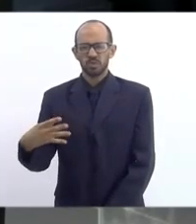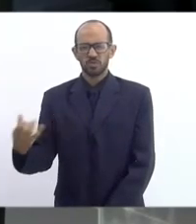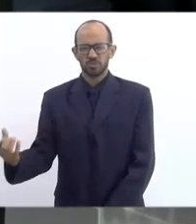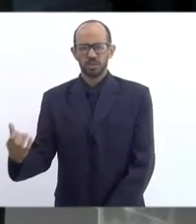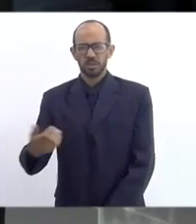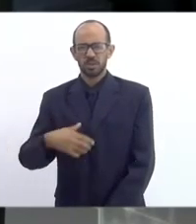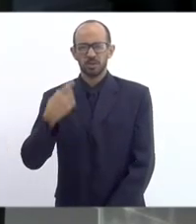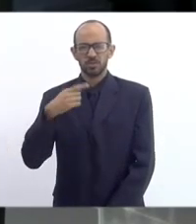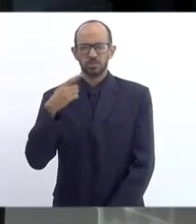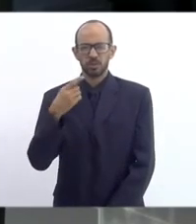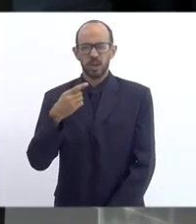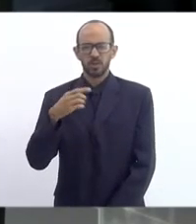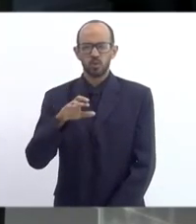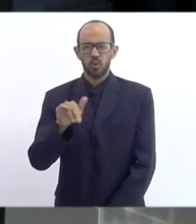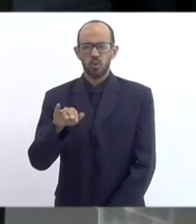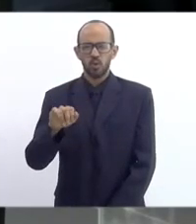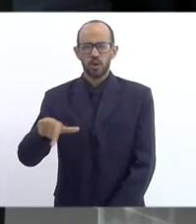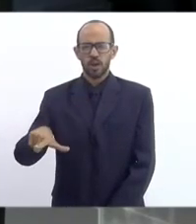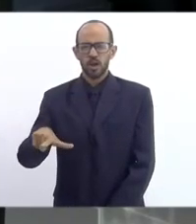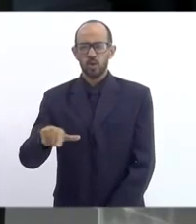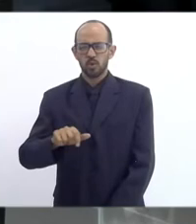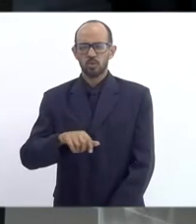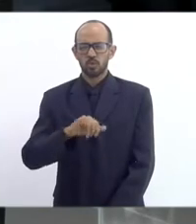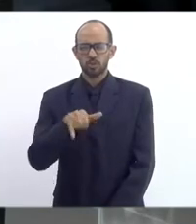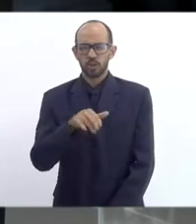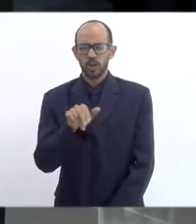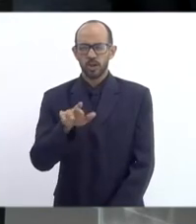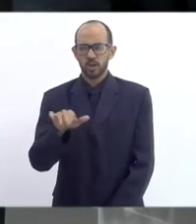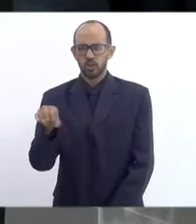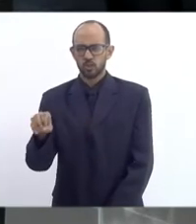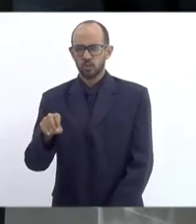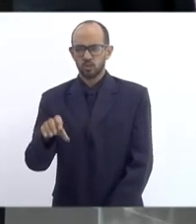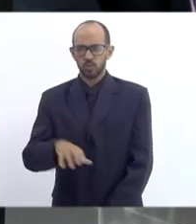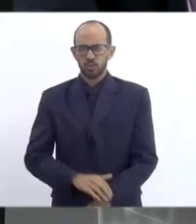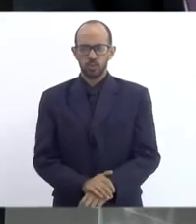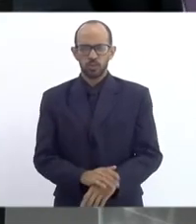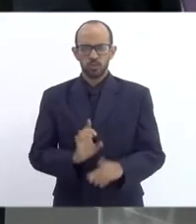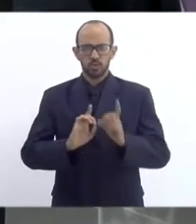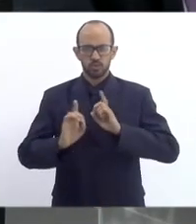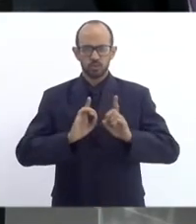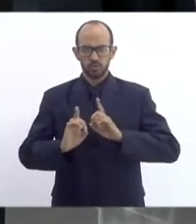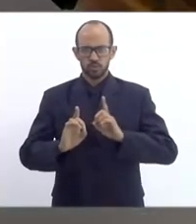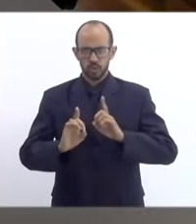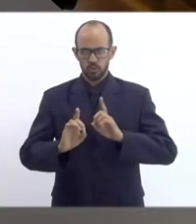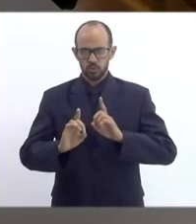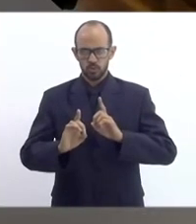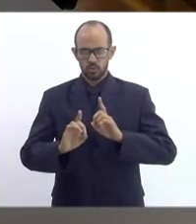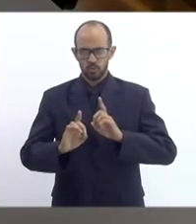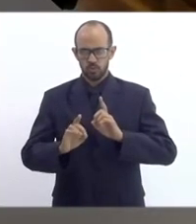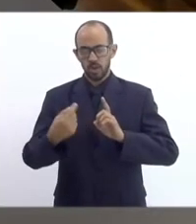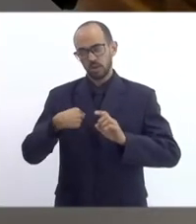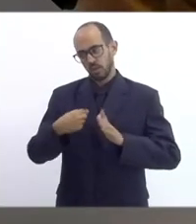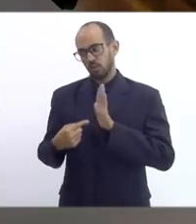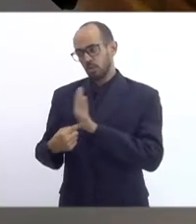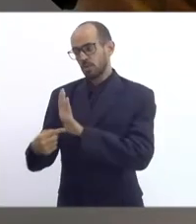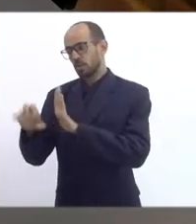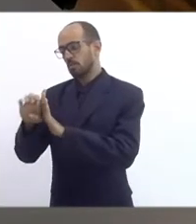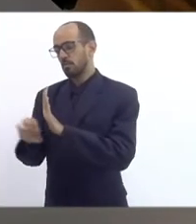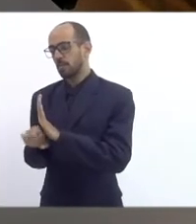Jairo, parecer pela constitucionalidade. Em discussão. Aí eu vou apresentar uma